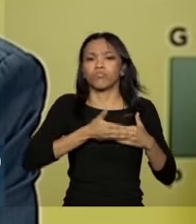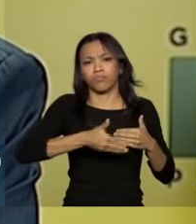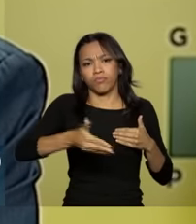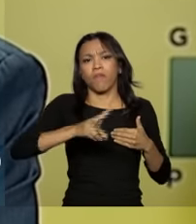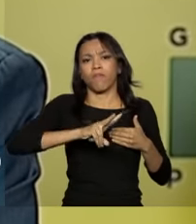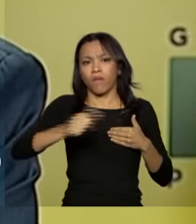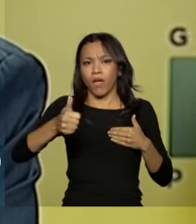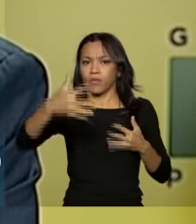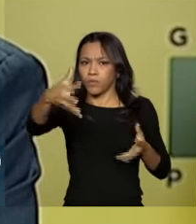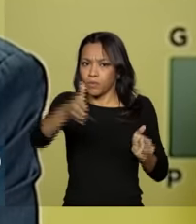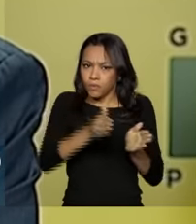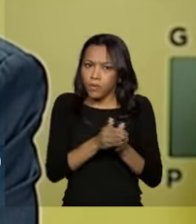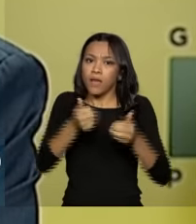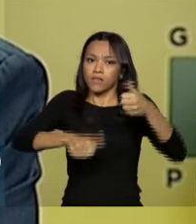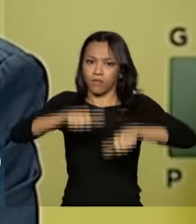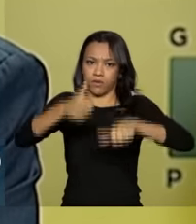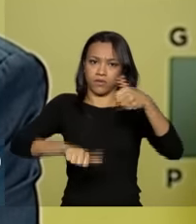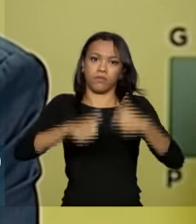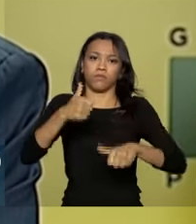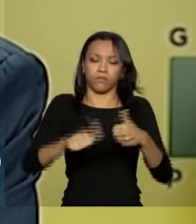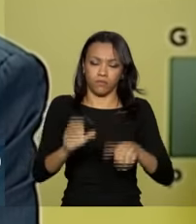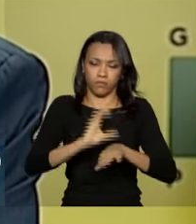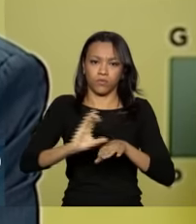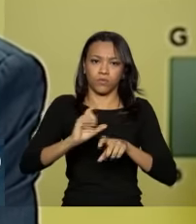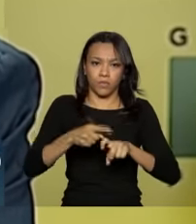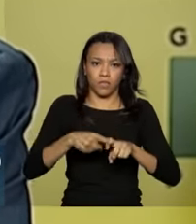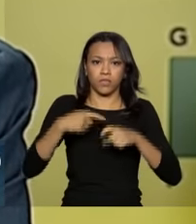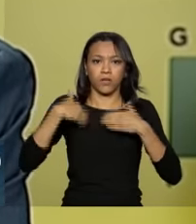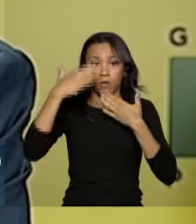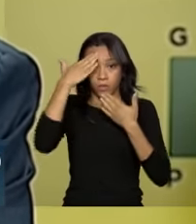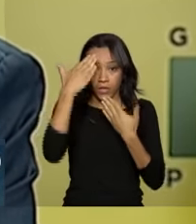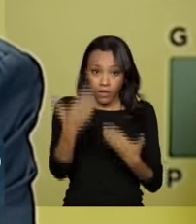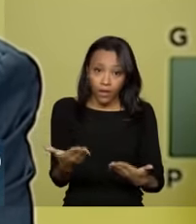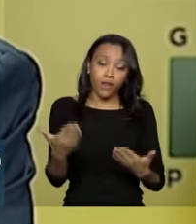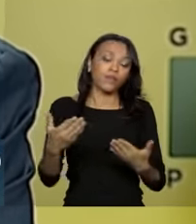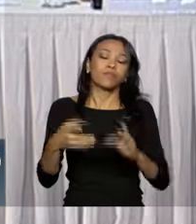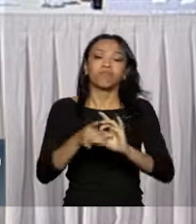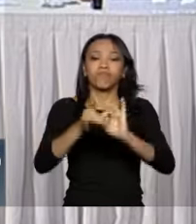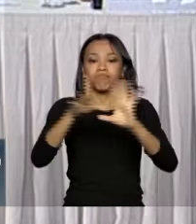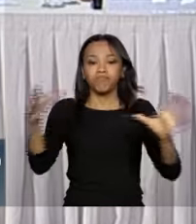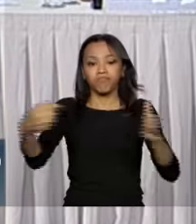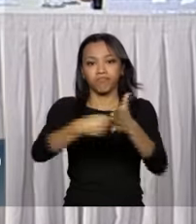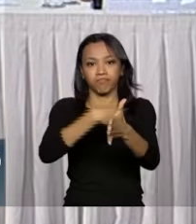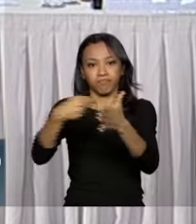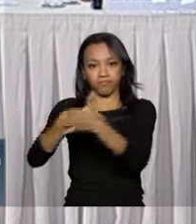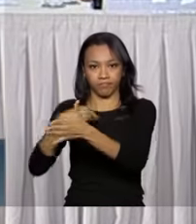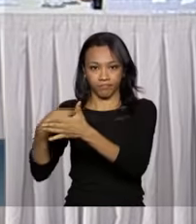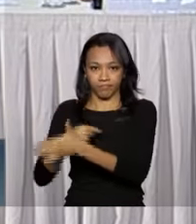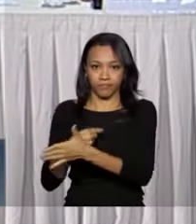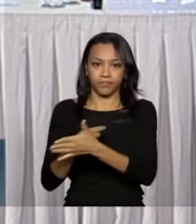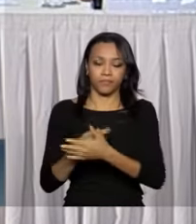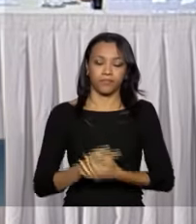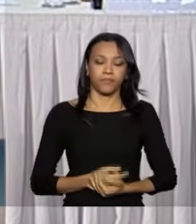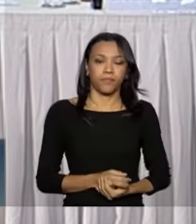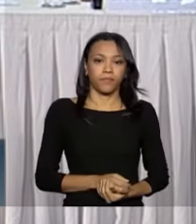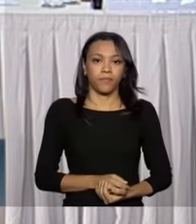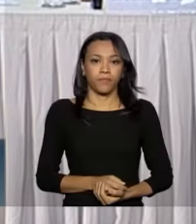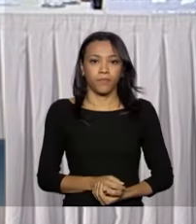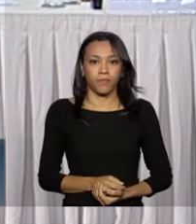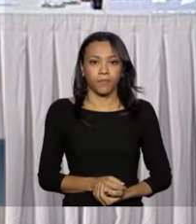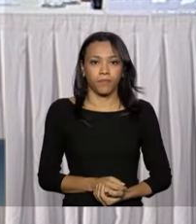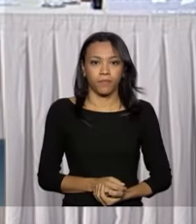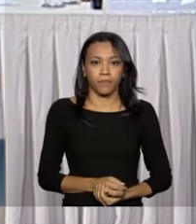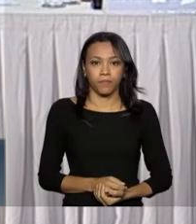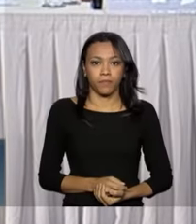exame constante da sua qualidade. Bom, muito obrigado e agora estamos todos à disposição para atender as questões.